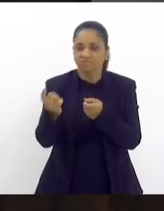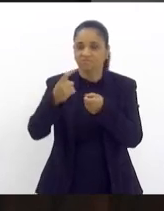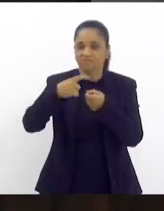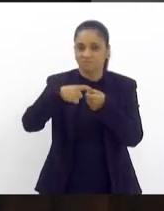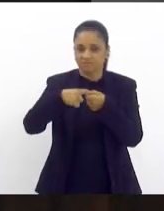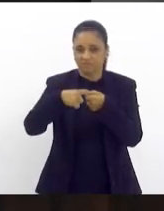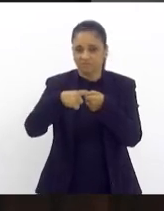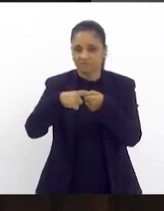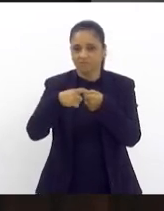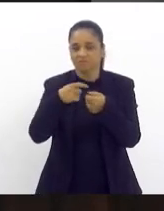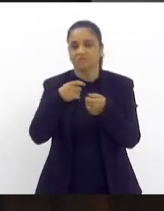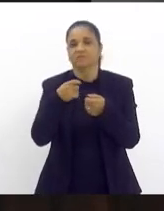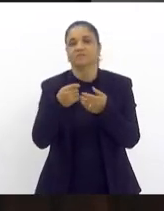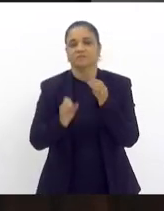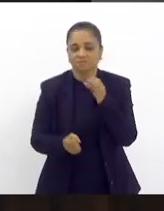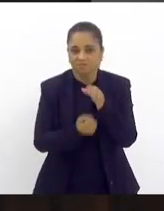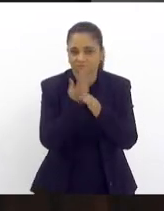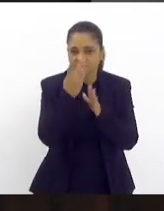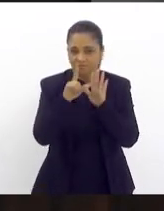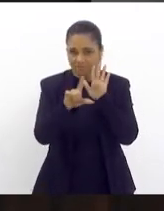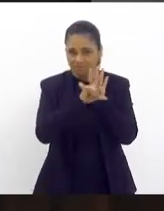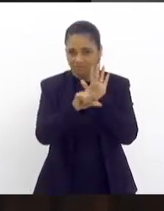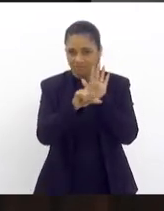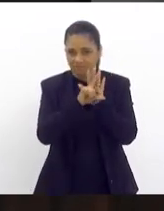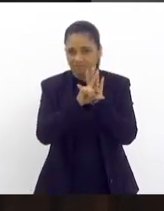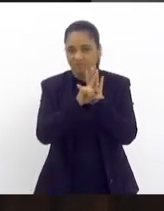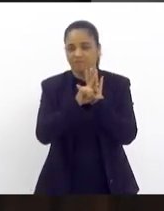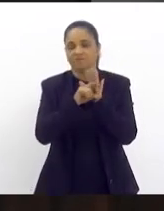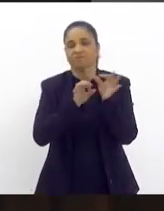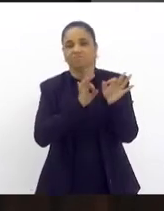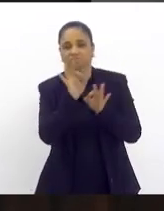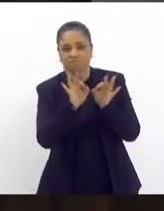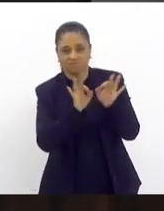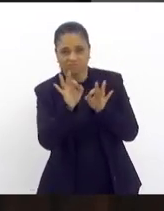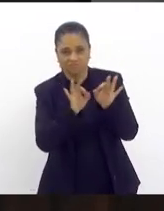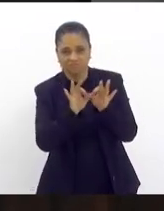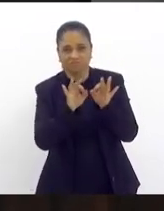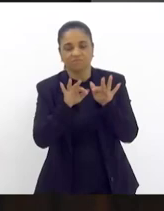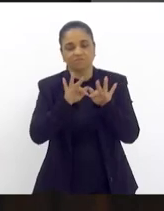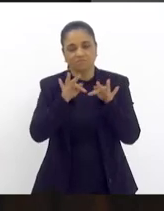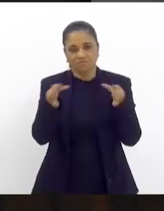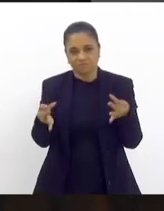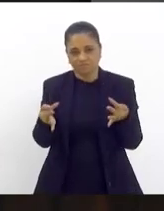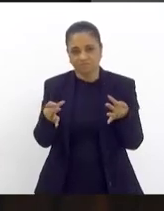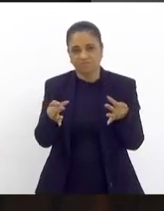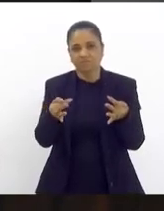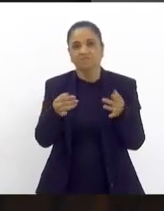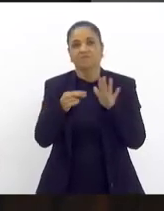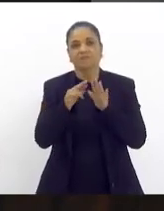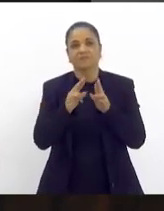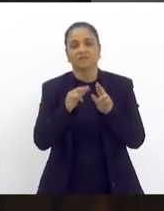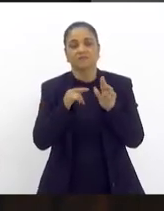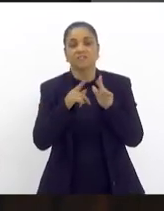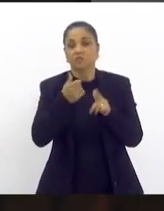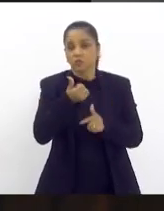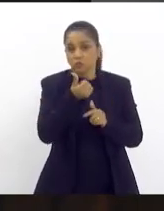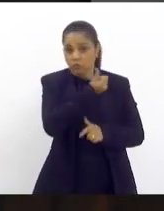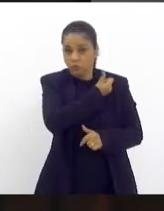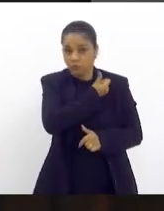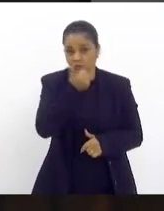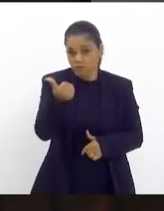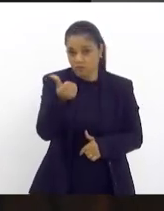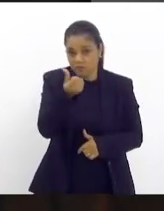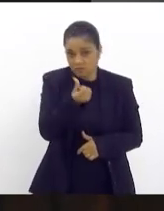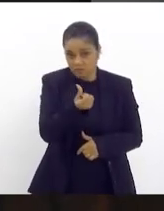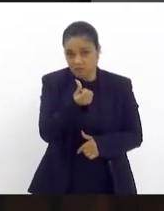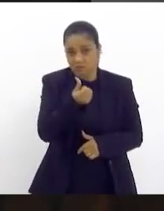autor para a elaboração da indicação simples. Anuncio indicação legislativa número 16